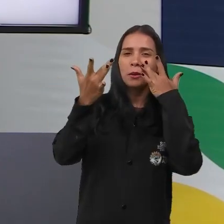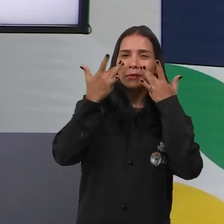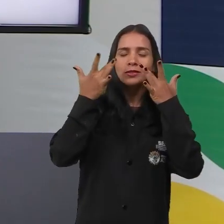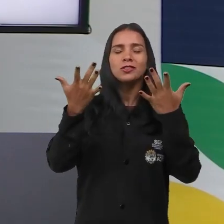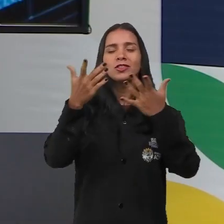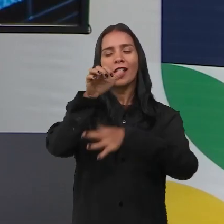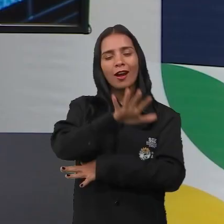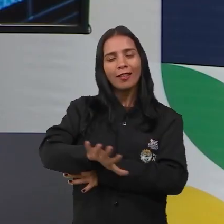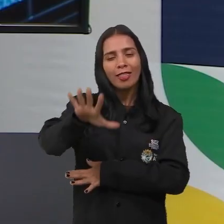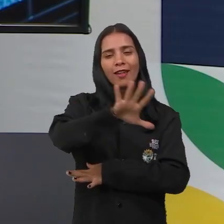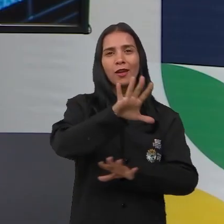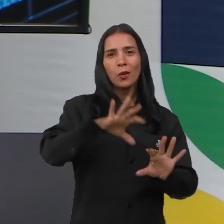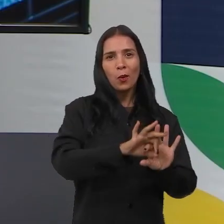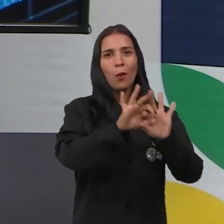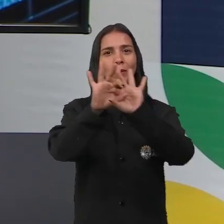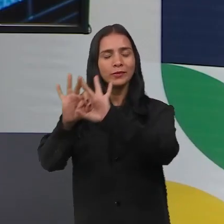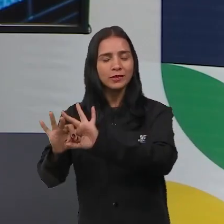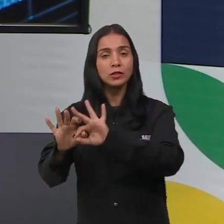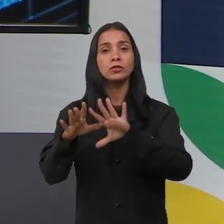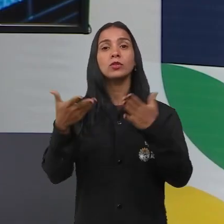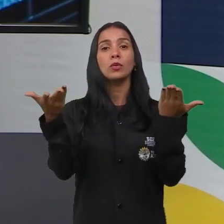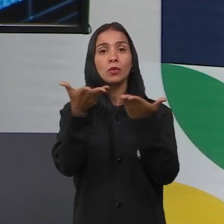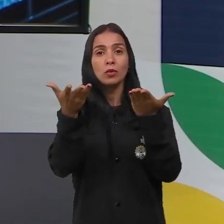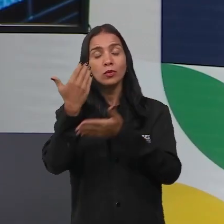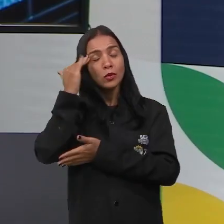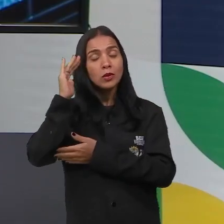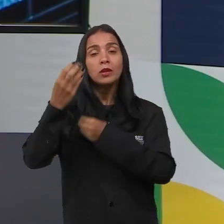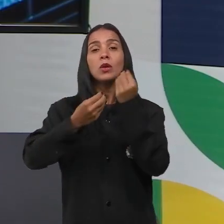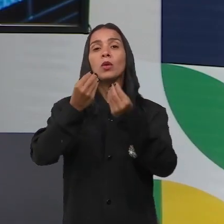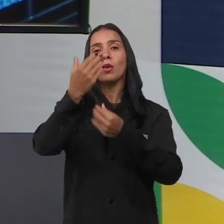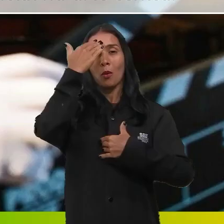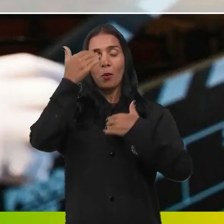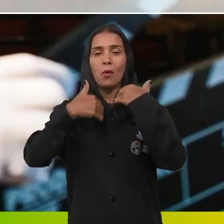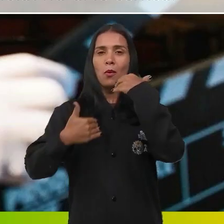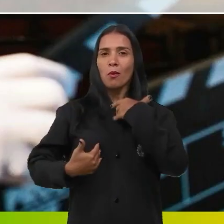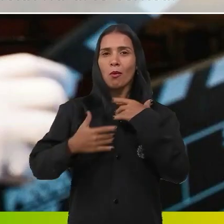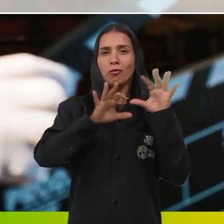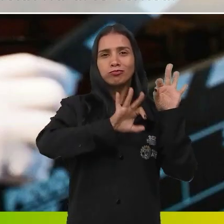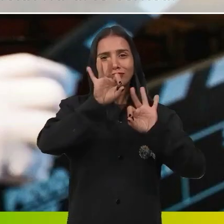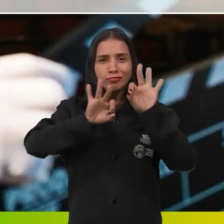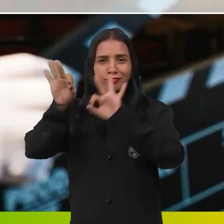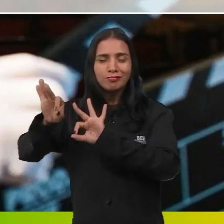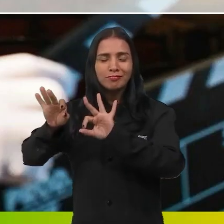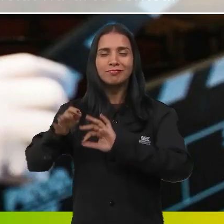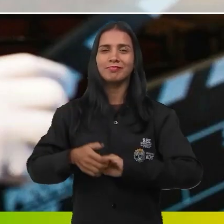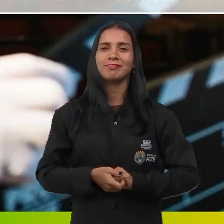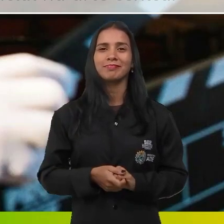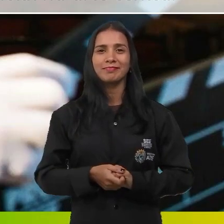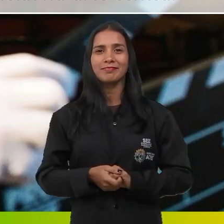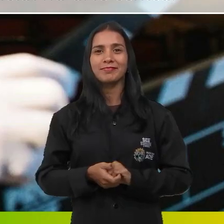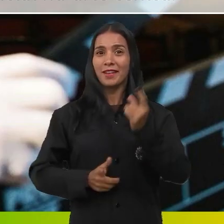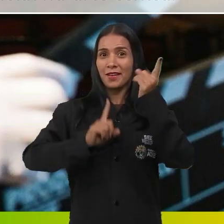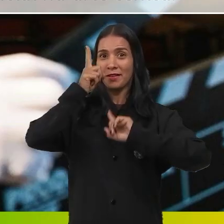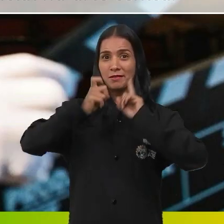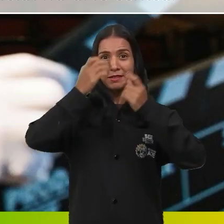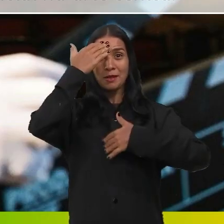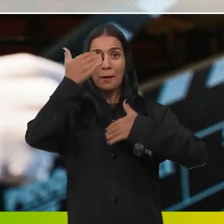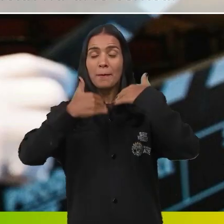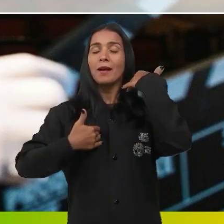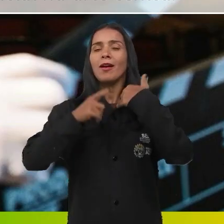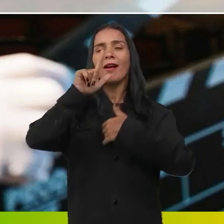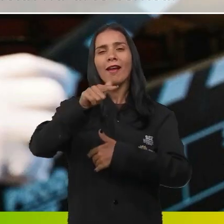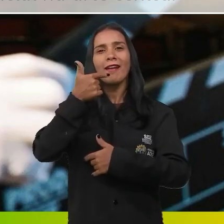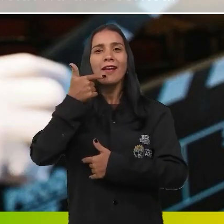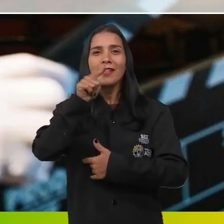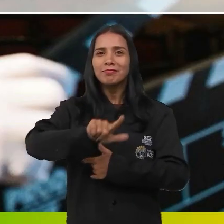entender na nossa aula de hoje um pouco sobre como o nosso corpo funciona. Olha aí na tela. A expressão corporal é a